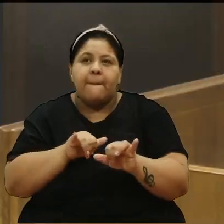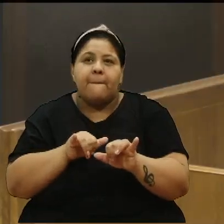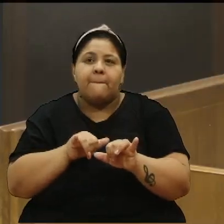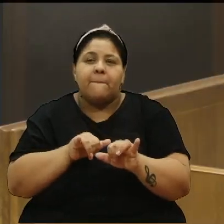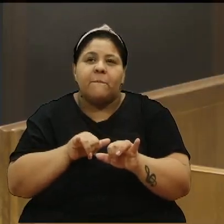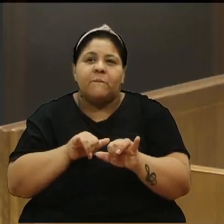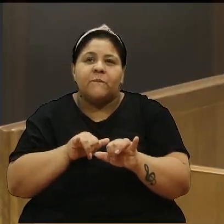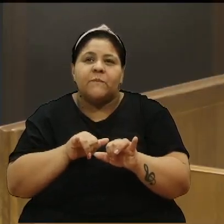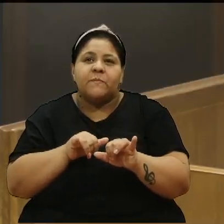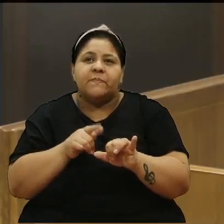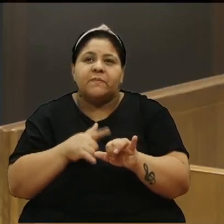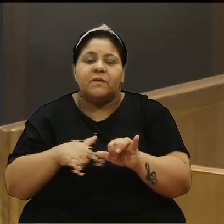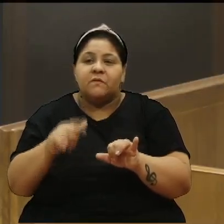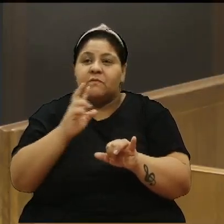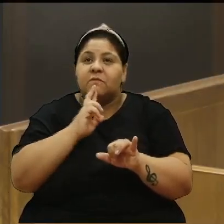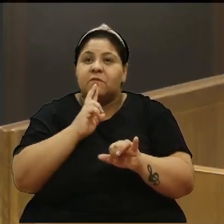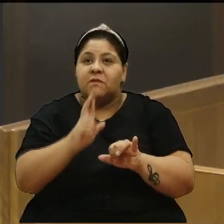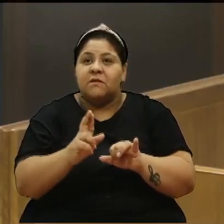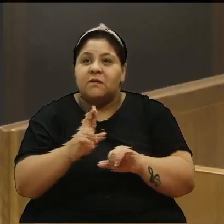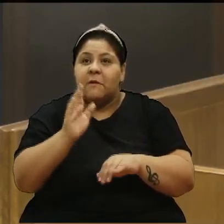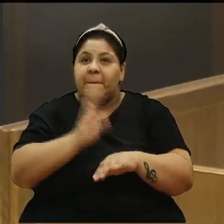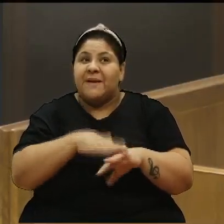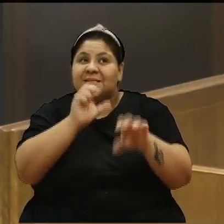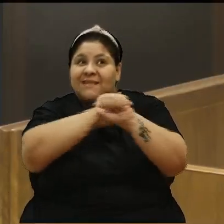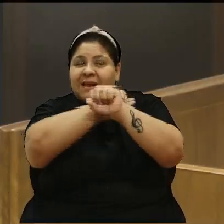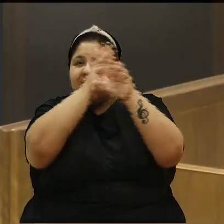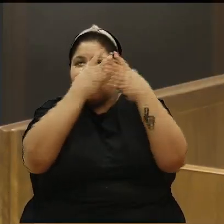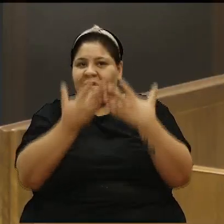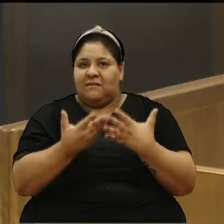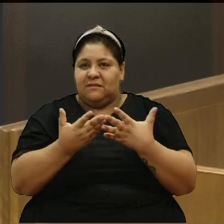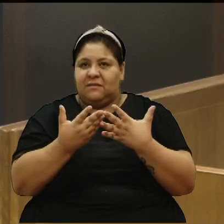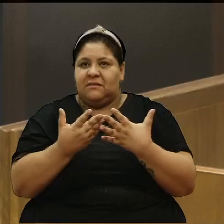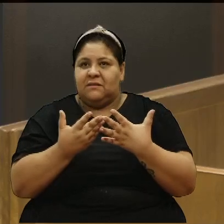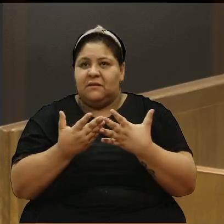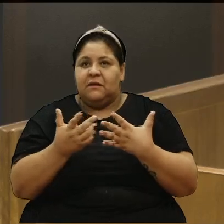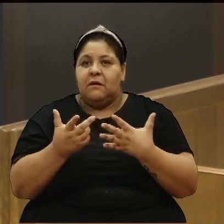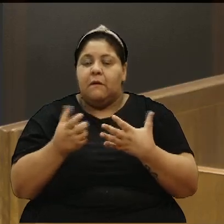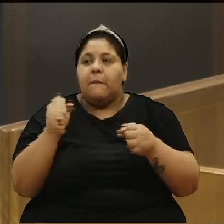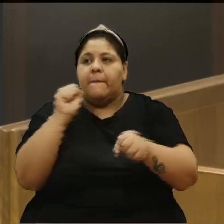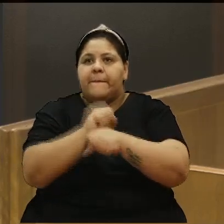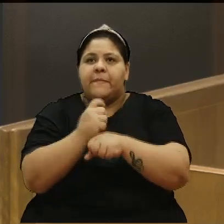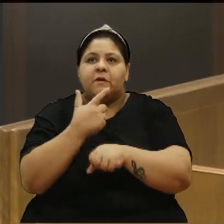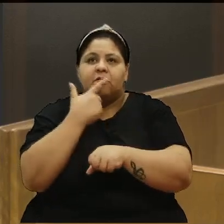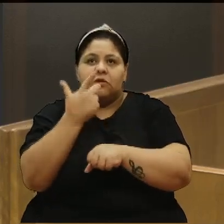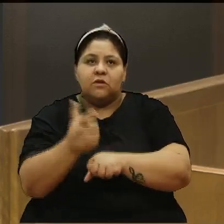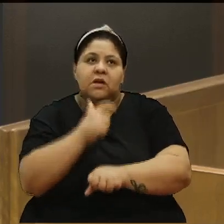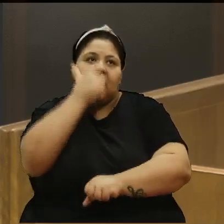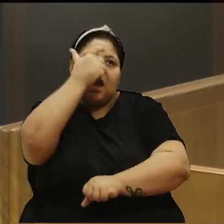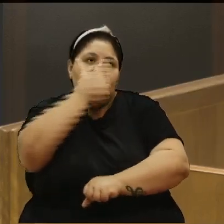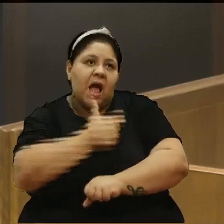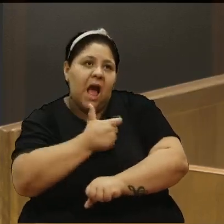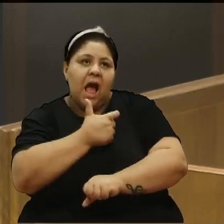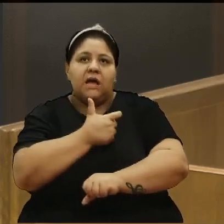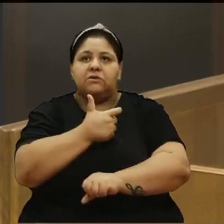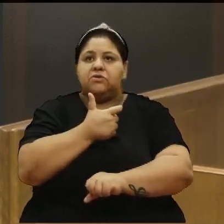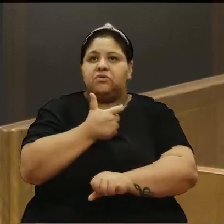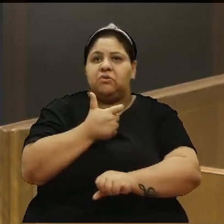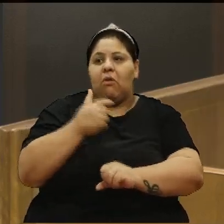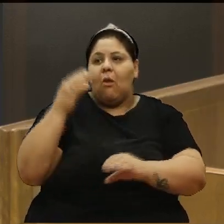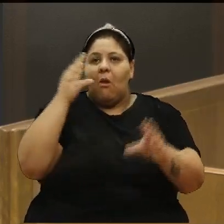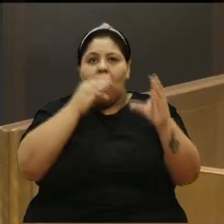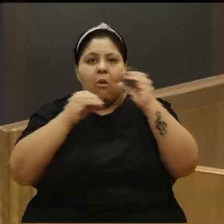que as respostas sejam mais claras, que a gente pare de falar do acho, do diz que, e a